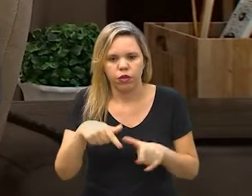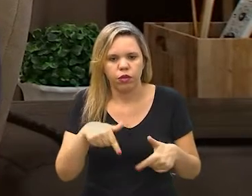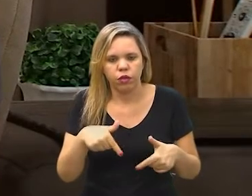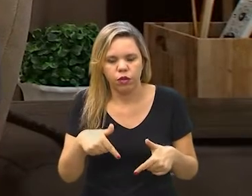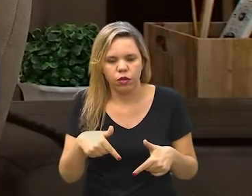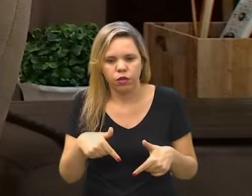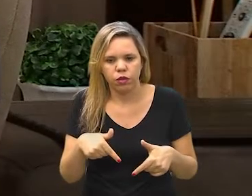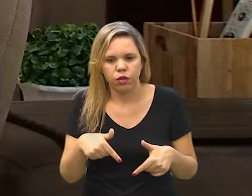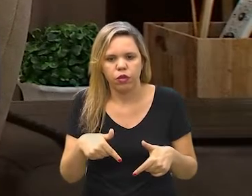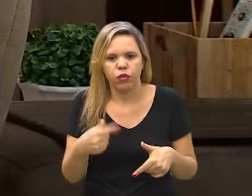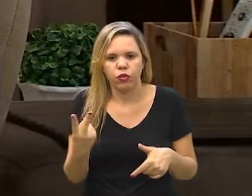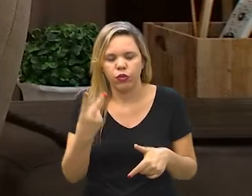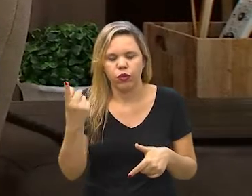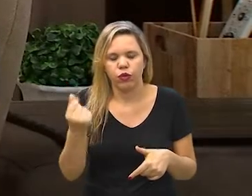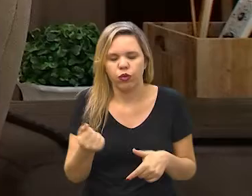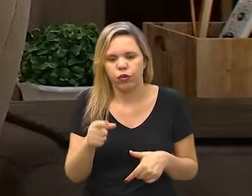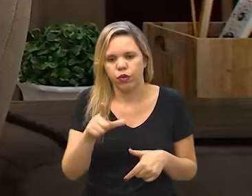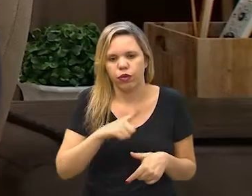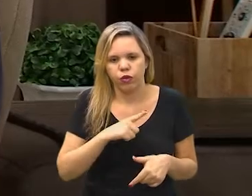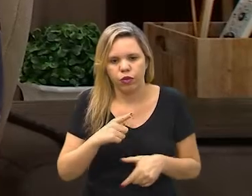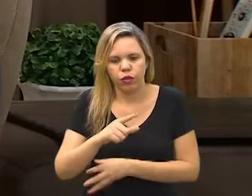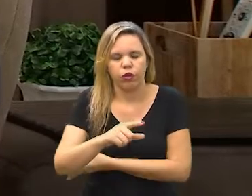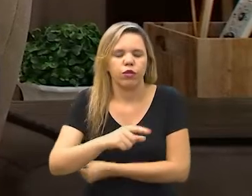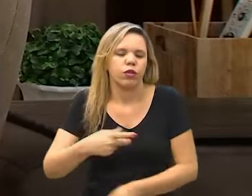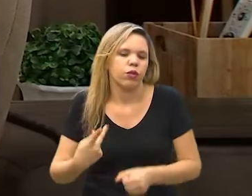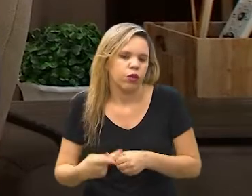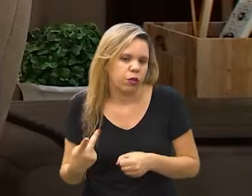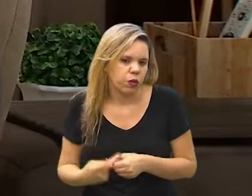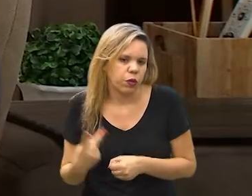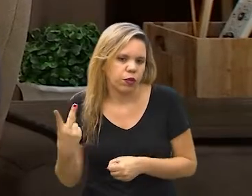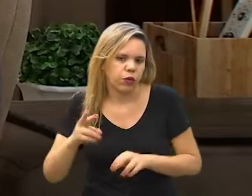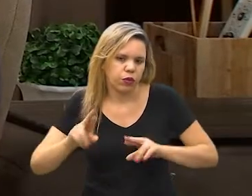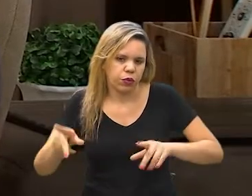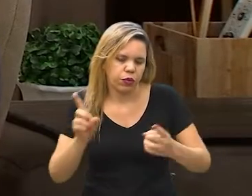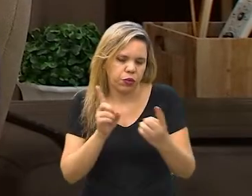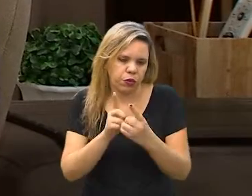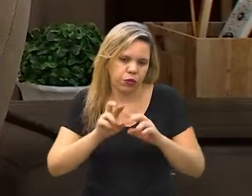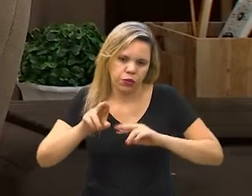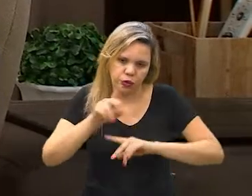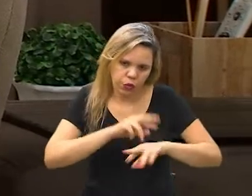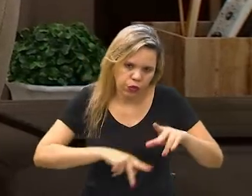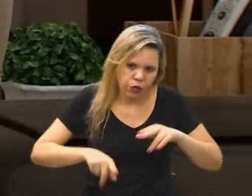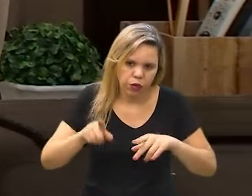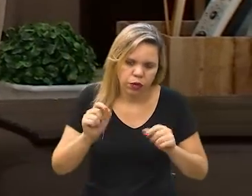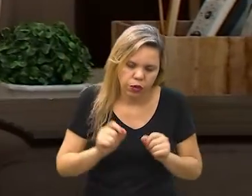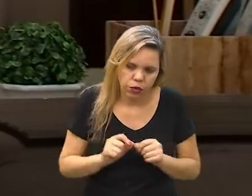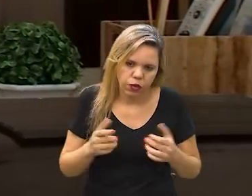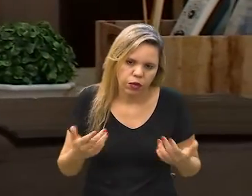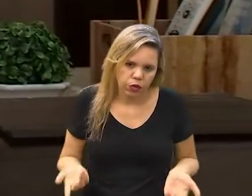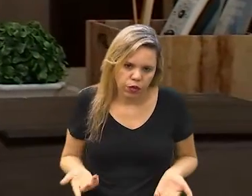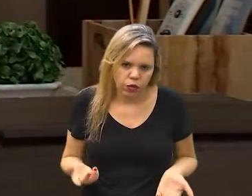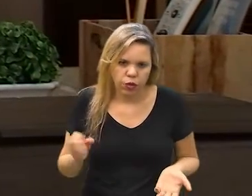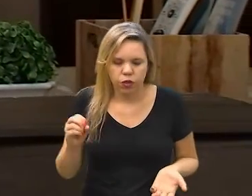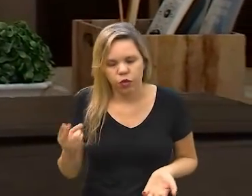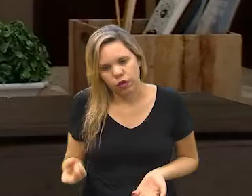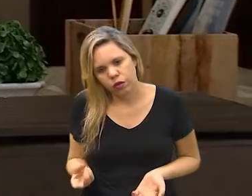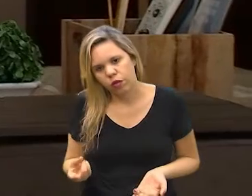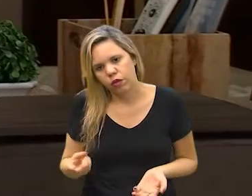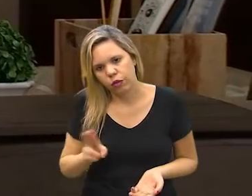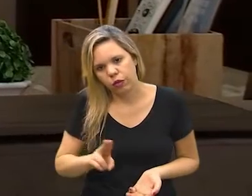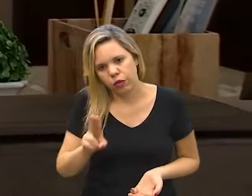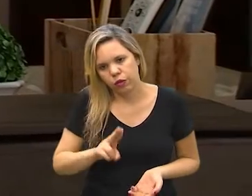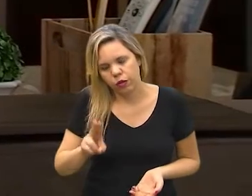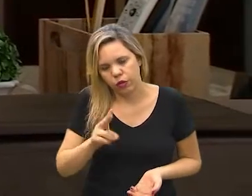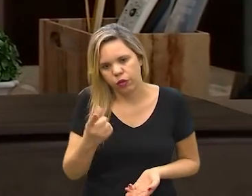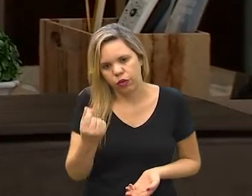trabalhar a precificação. Você tem precificação de produtos, tem precificação de serviço, e aí você pode fazer ou